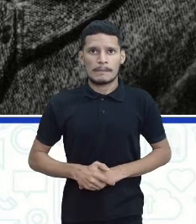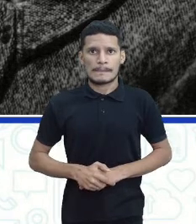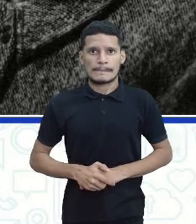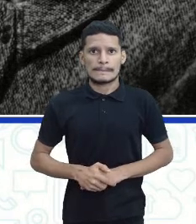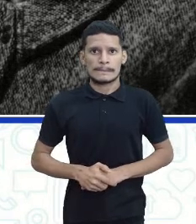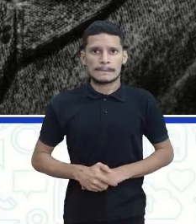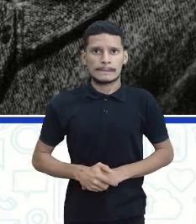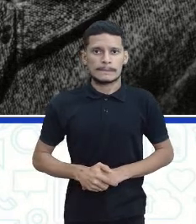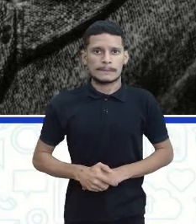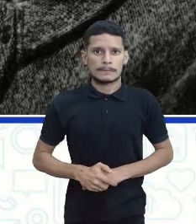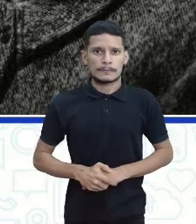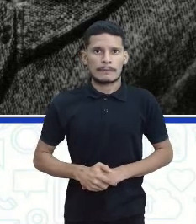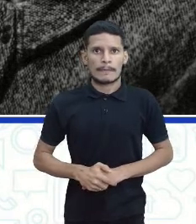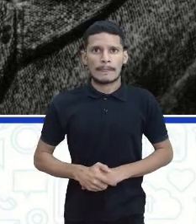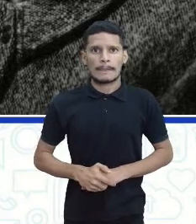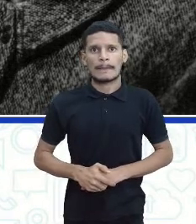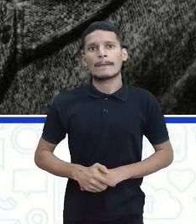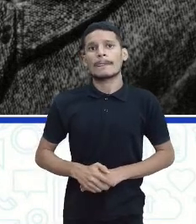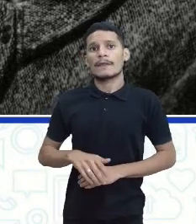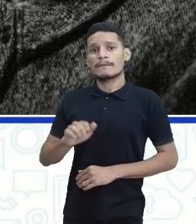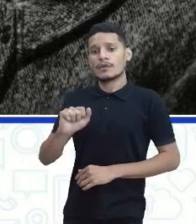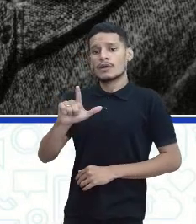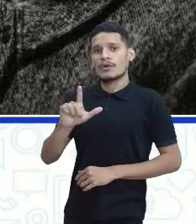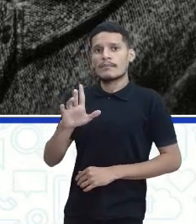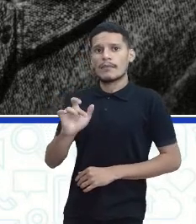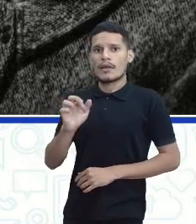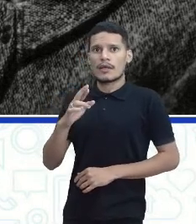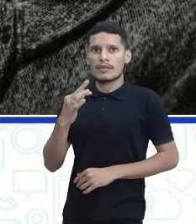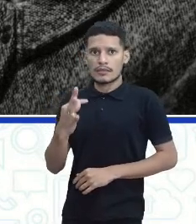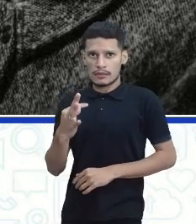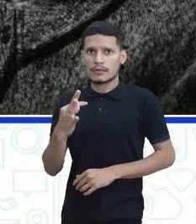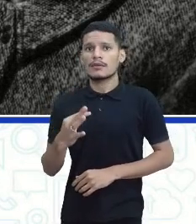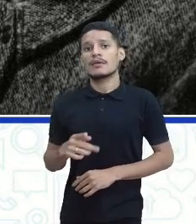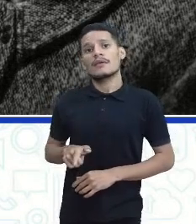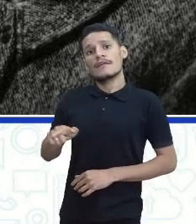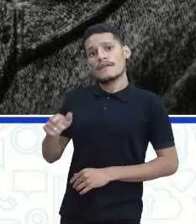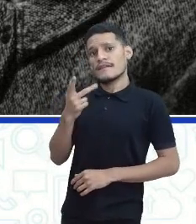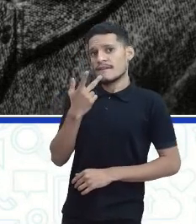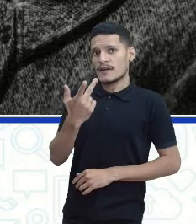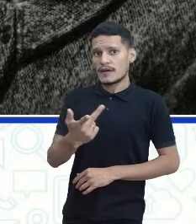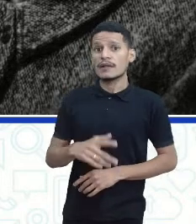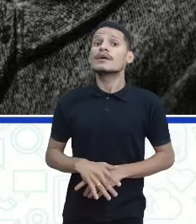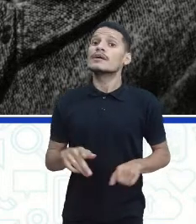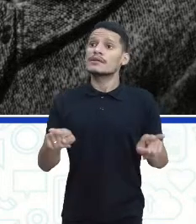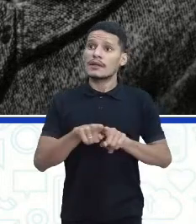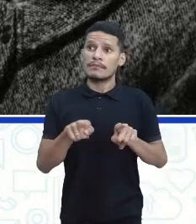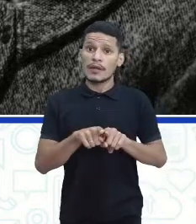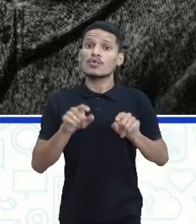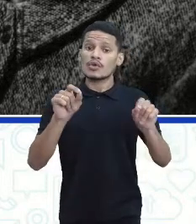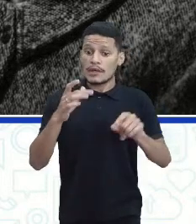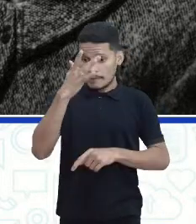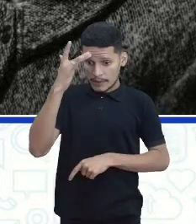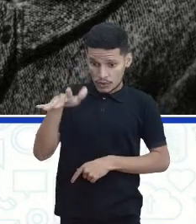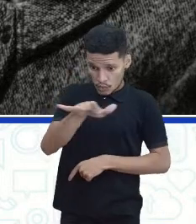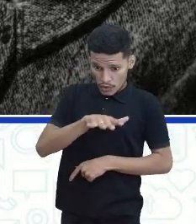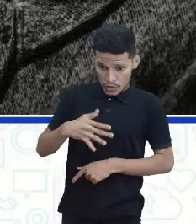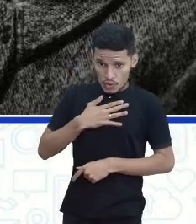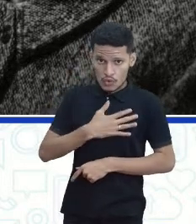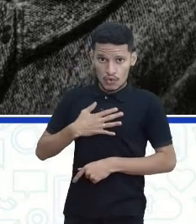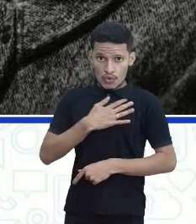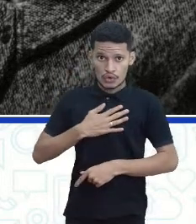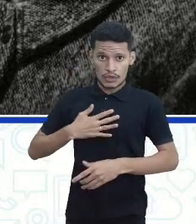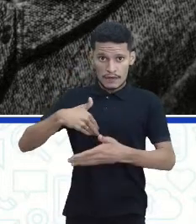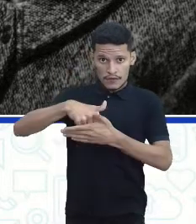and preparation. Albert Einstein. Então, quem também diz isso aqui, para quem gosta de futebol, é